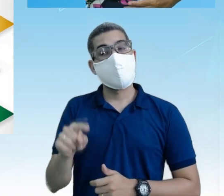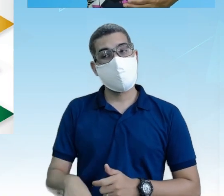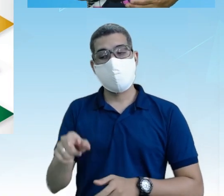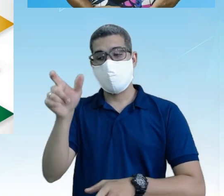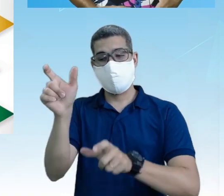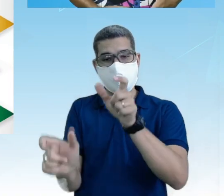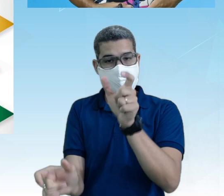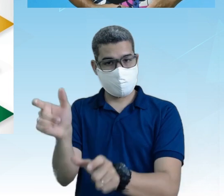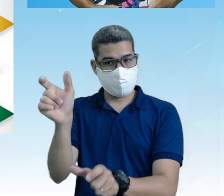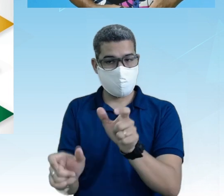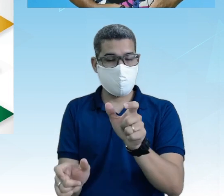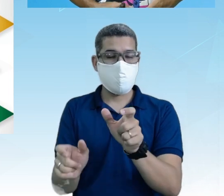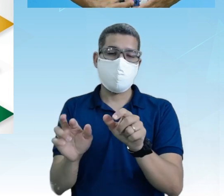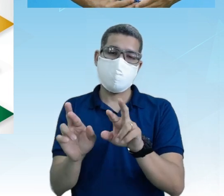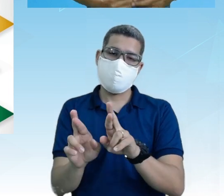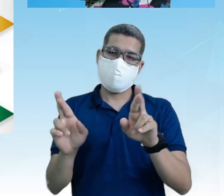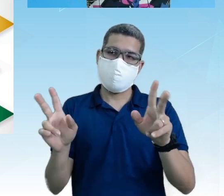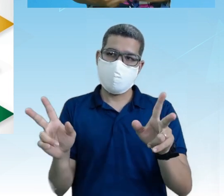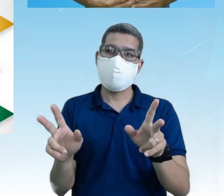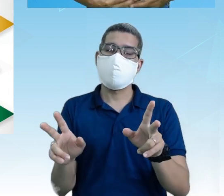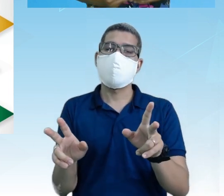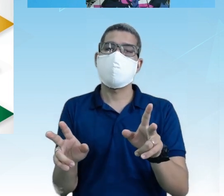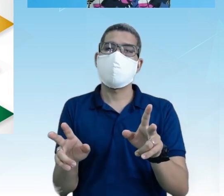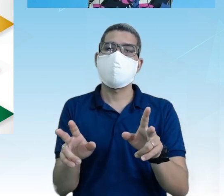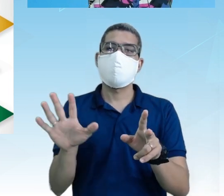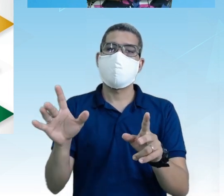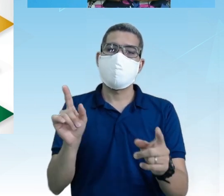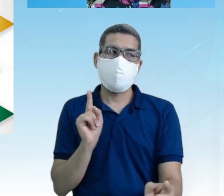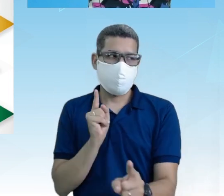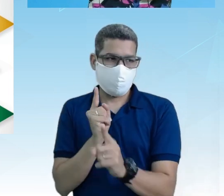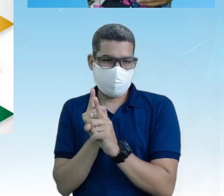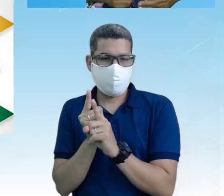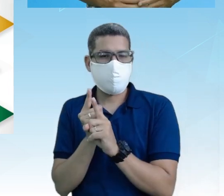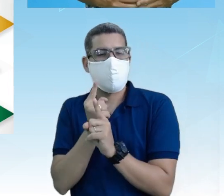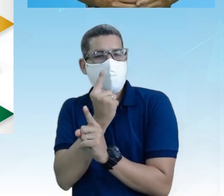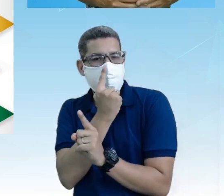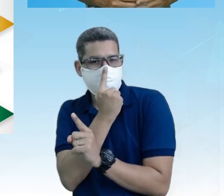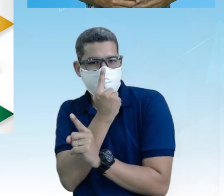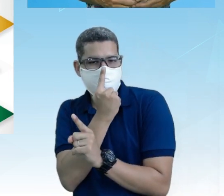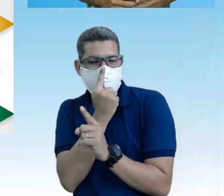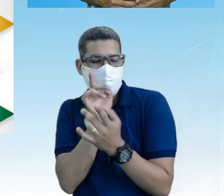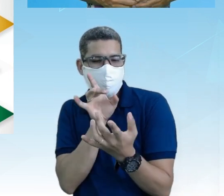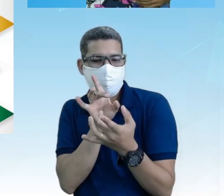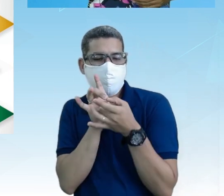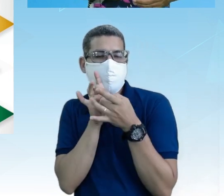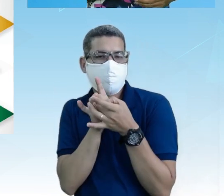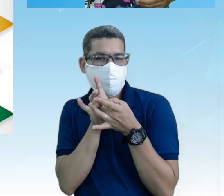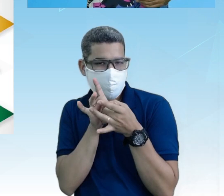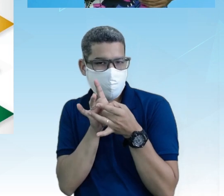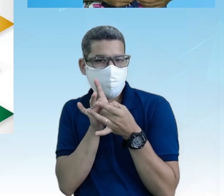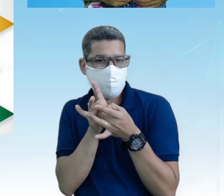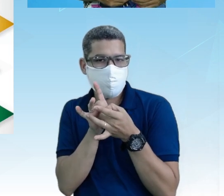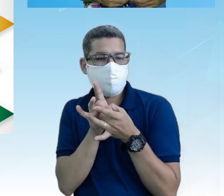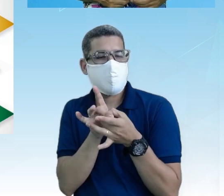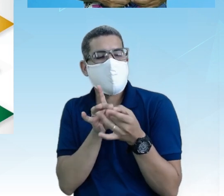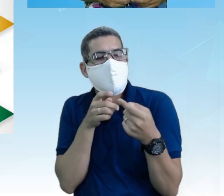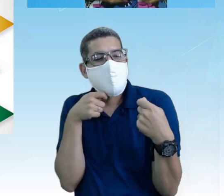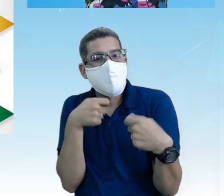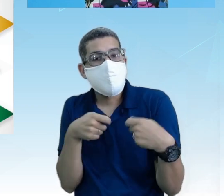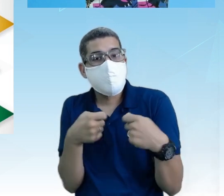de espécies diferentes que se encontram intimamente associados, criando vínculo de